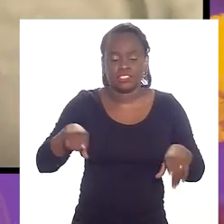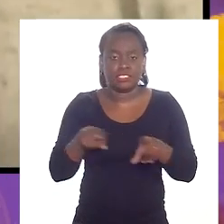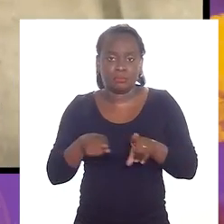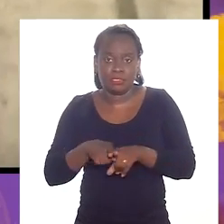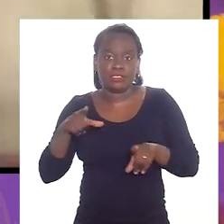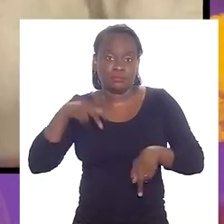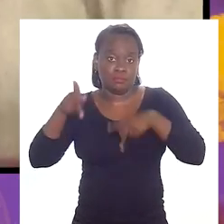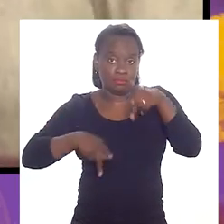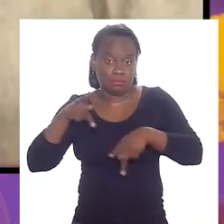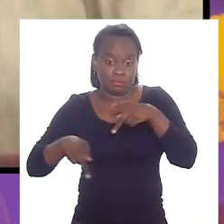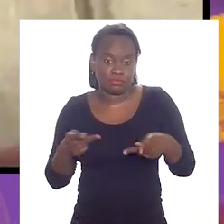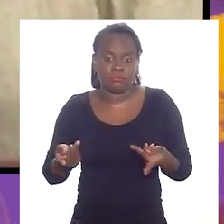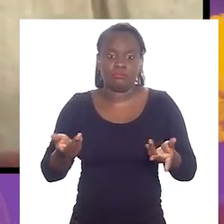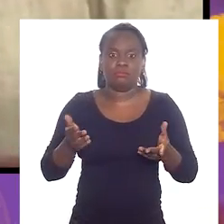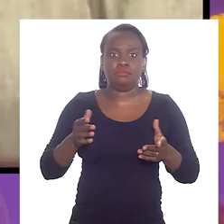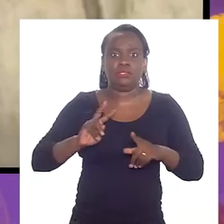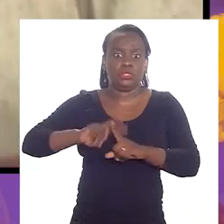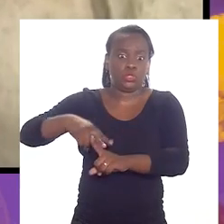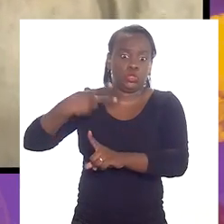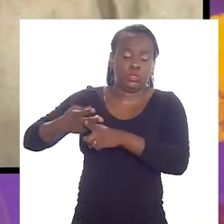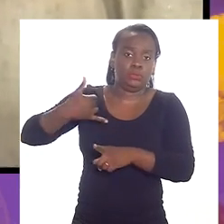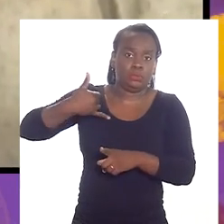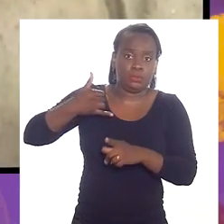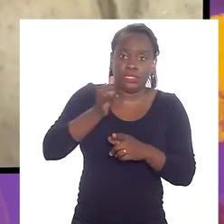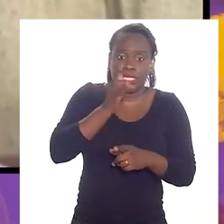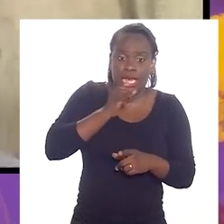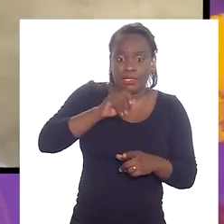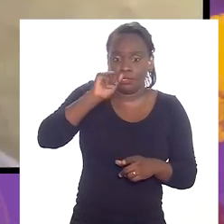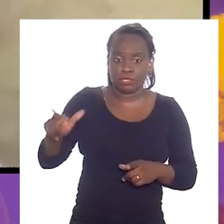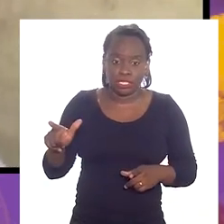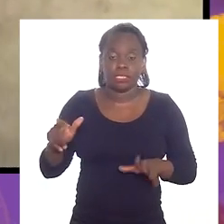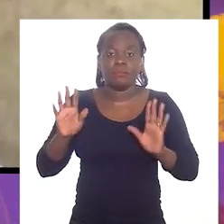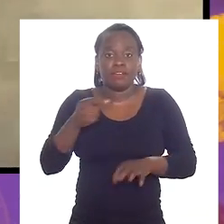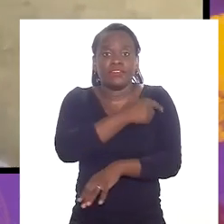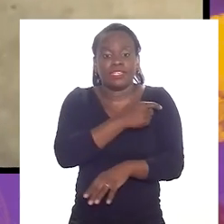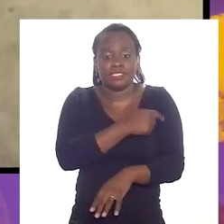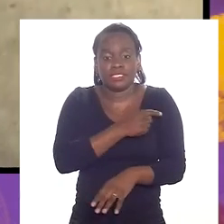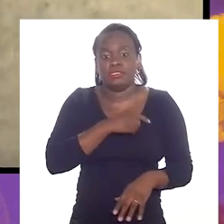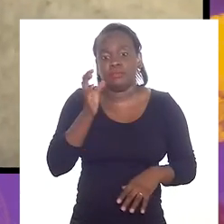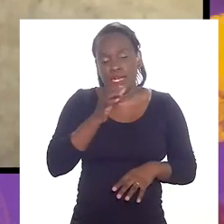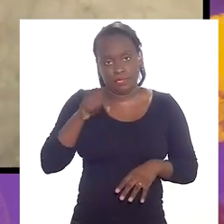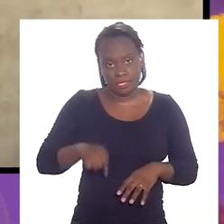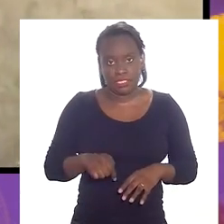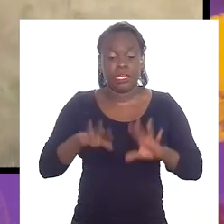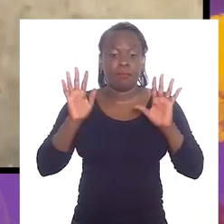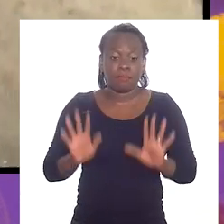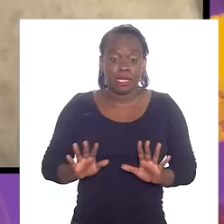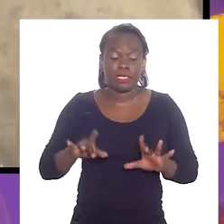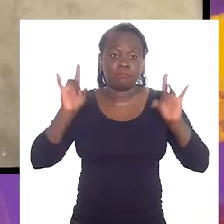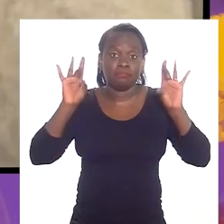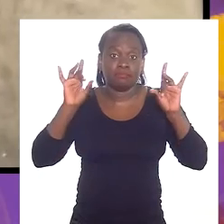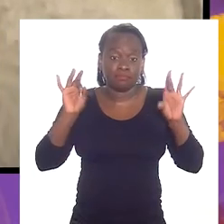dificuldades temos uma população que é mais do que o dobro da Itália estamos vacinando o maior rapidez aqui